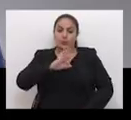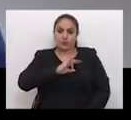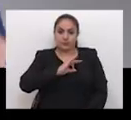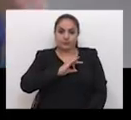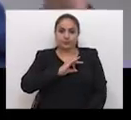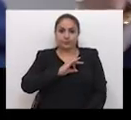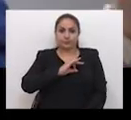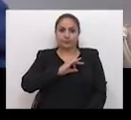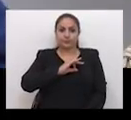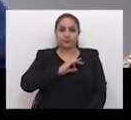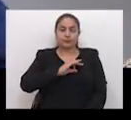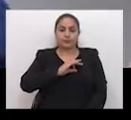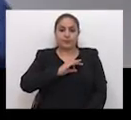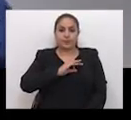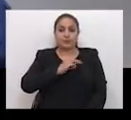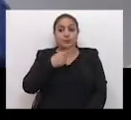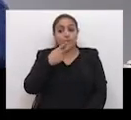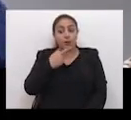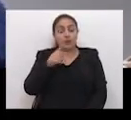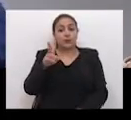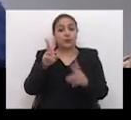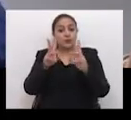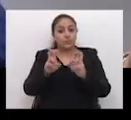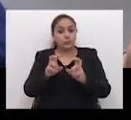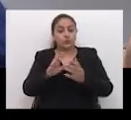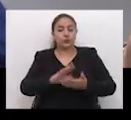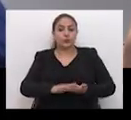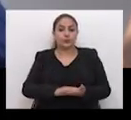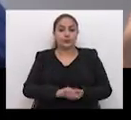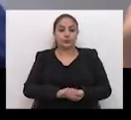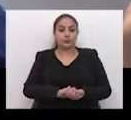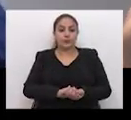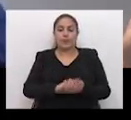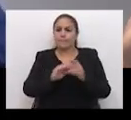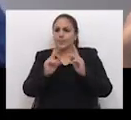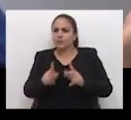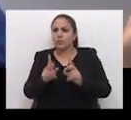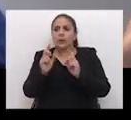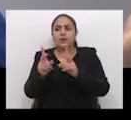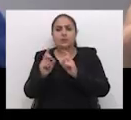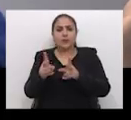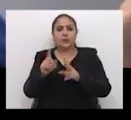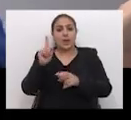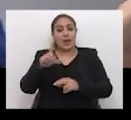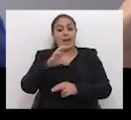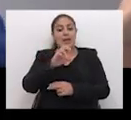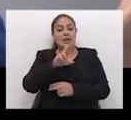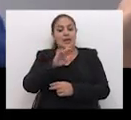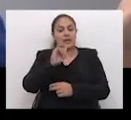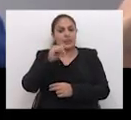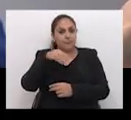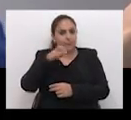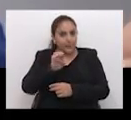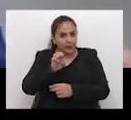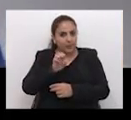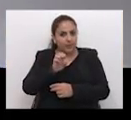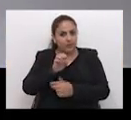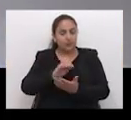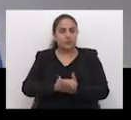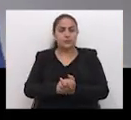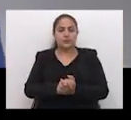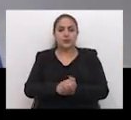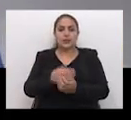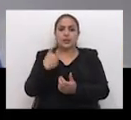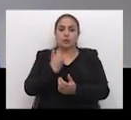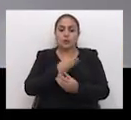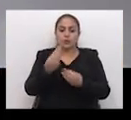ele coloca, né, a questão de para quem vende a bebida alcoólica, que é o crime, né, que acontece, e